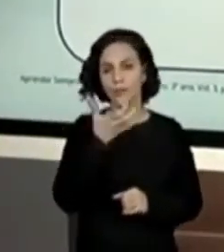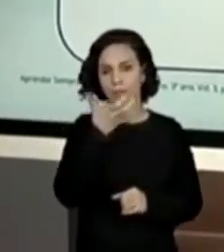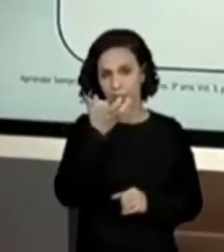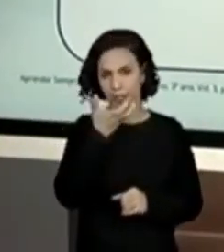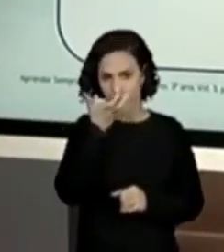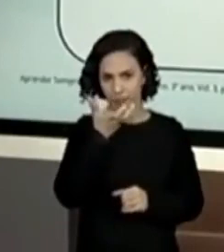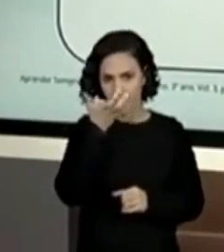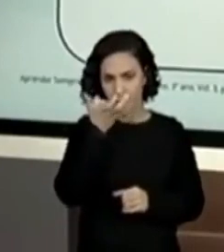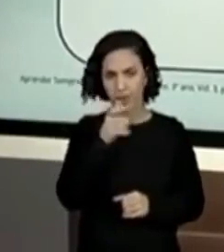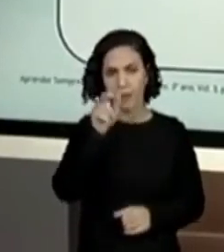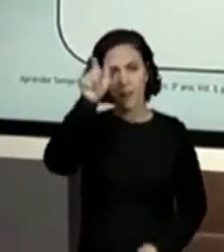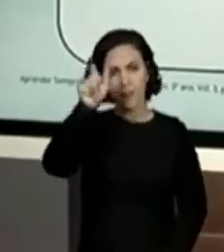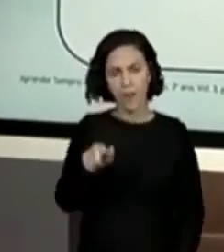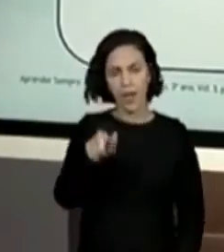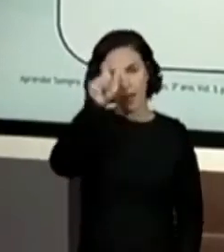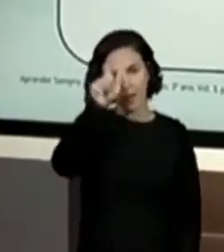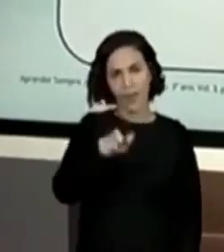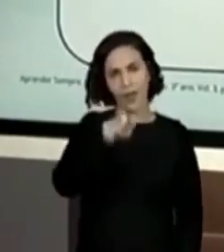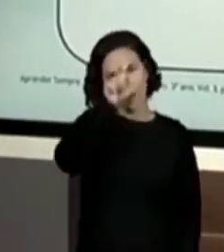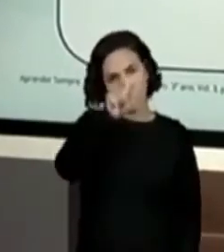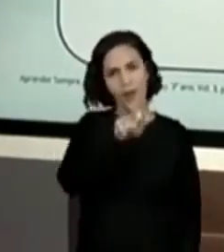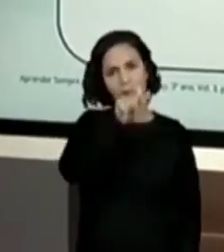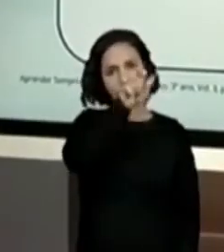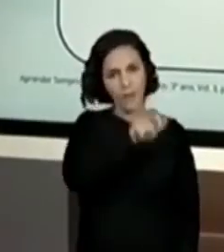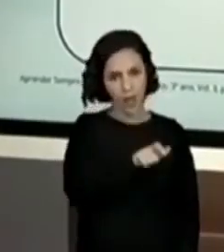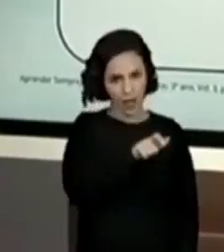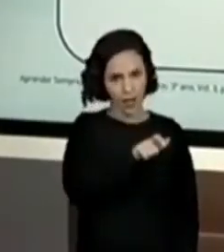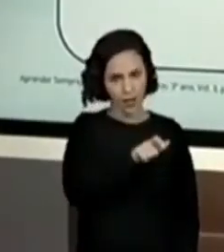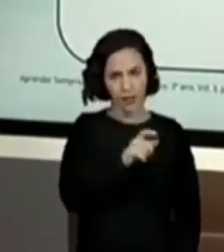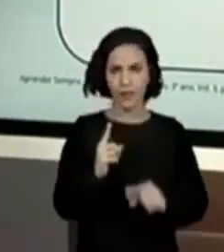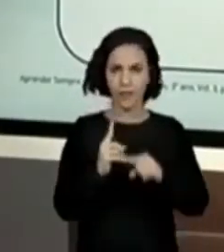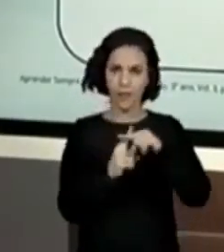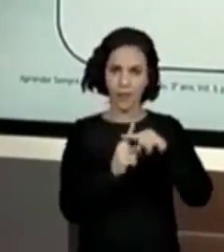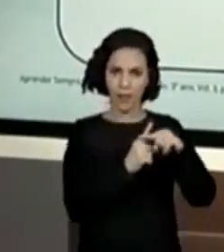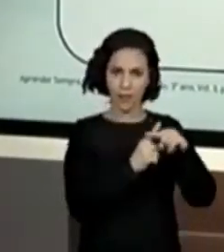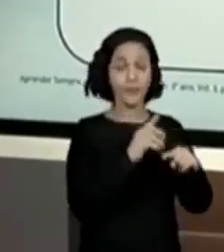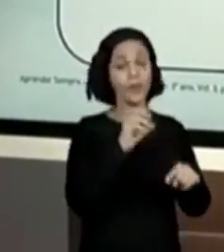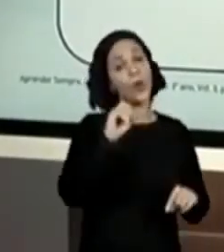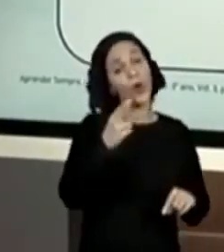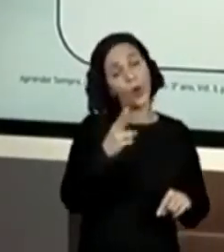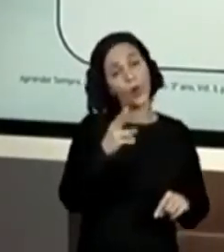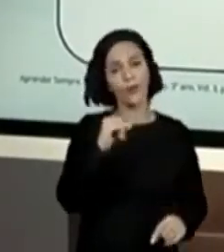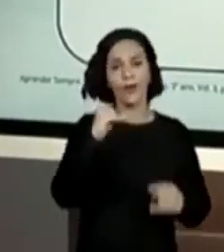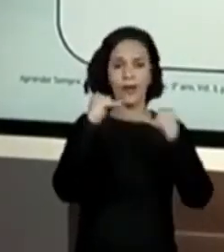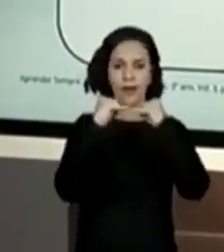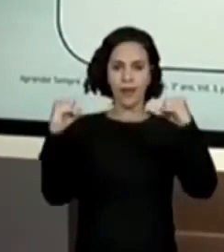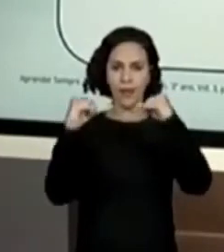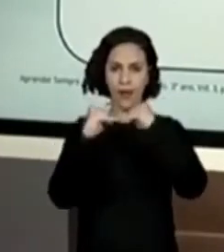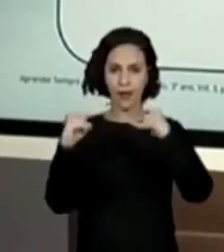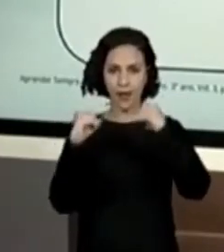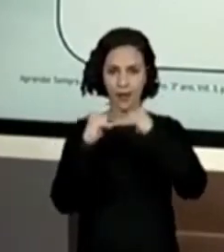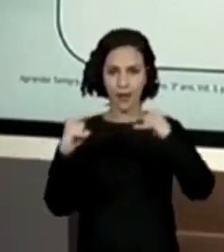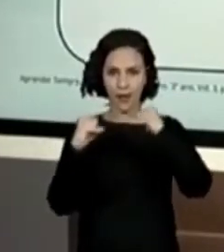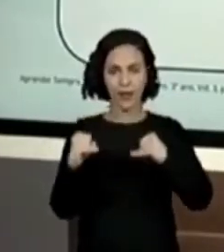por coluna, tá bom? Vai contando, ou a gente conta por linha e vai somando, ou